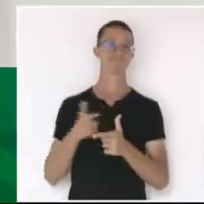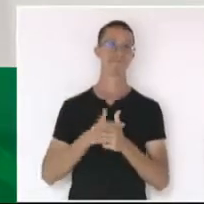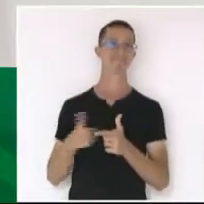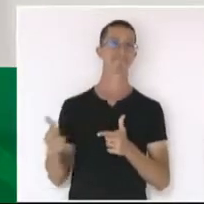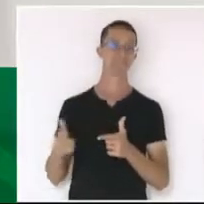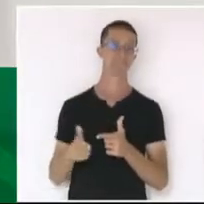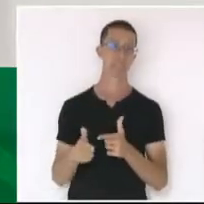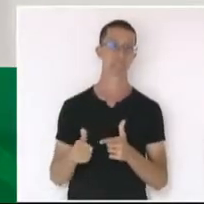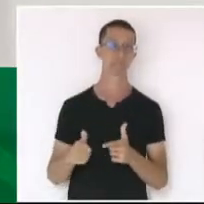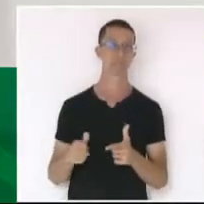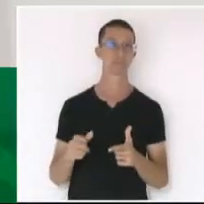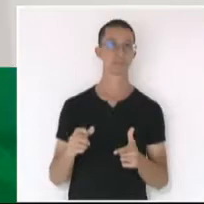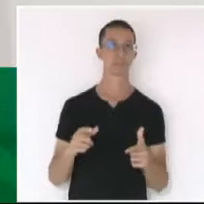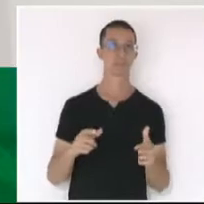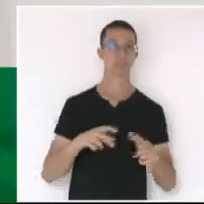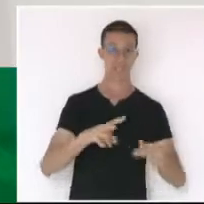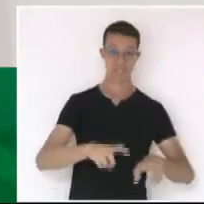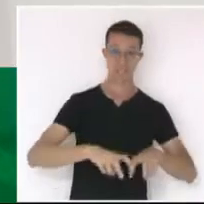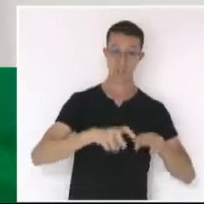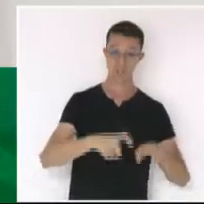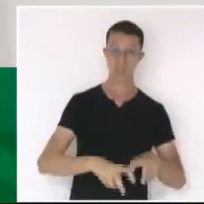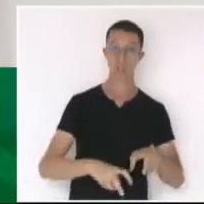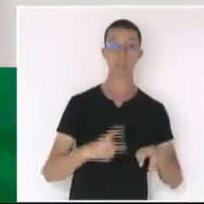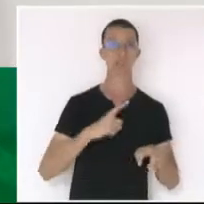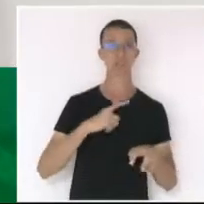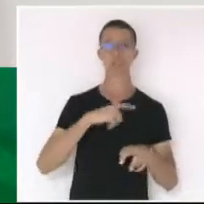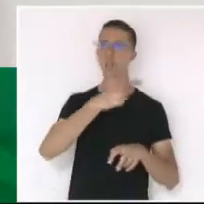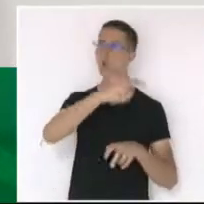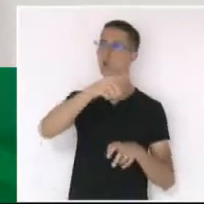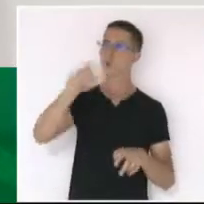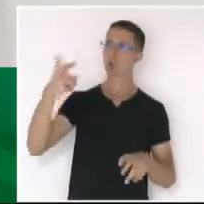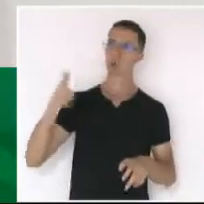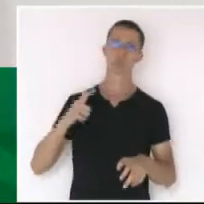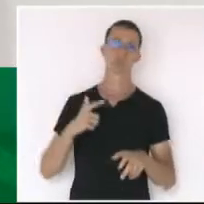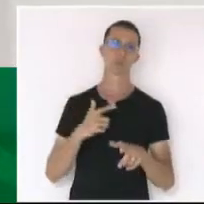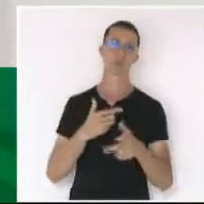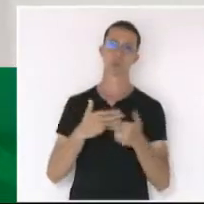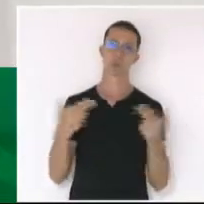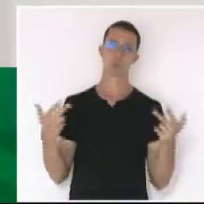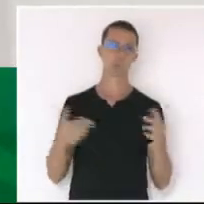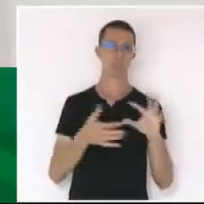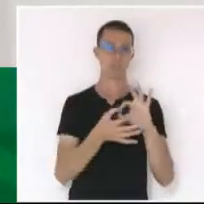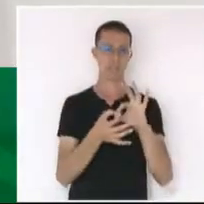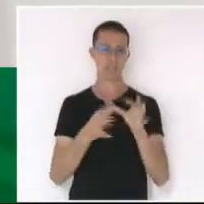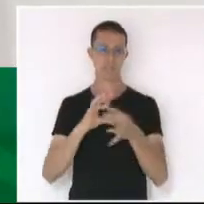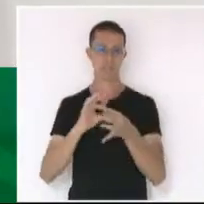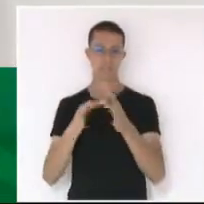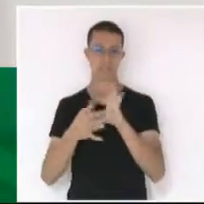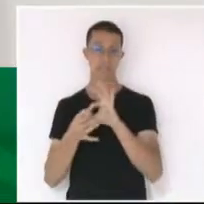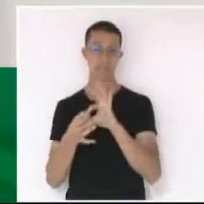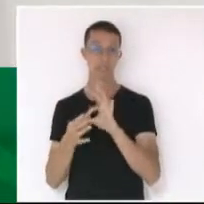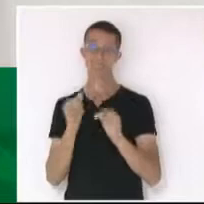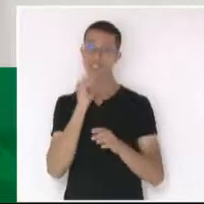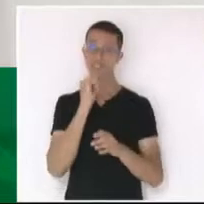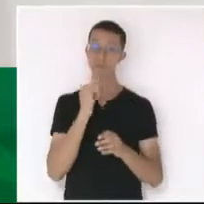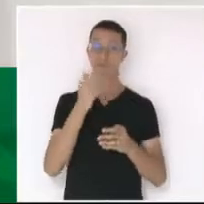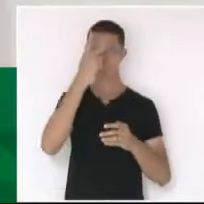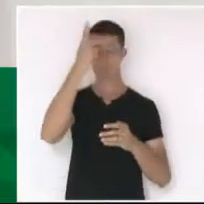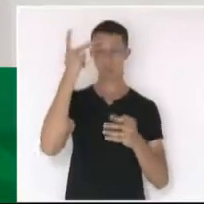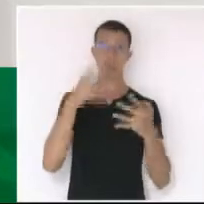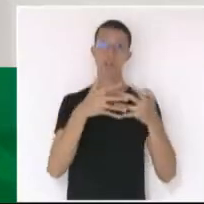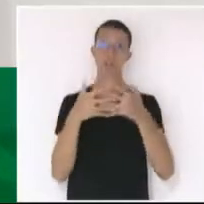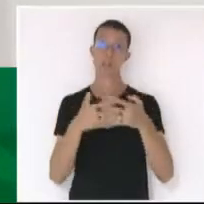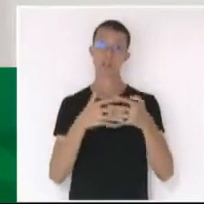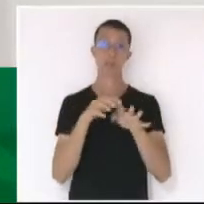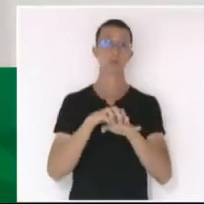estão alinhados e uma série de outros negócios Paralelos é o transportador é aquele que vende